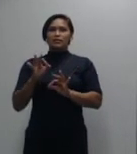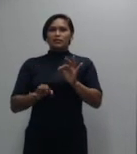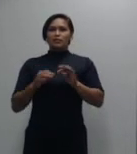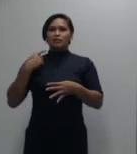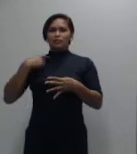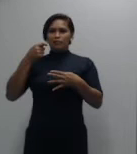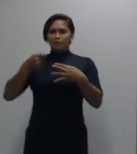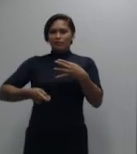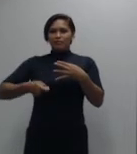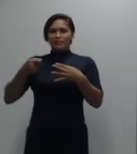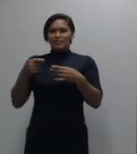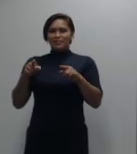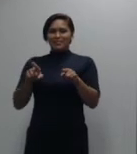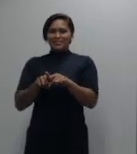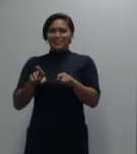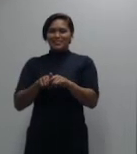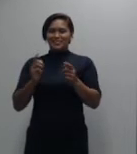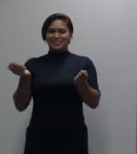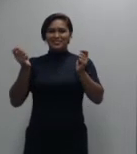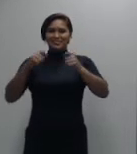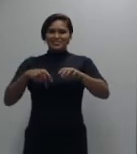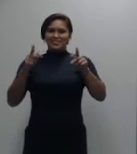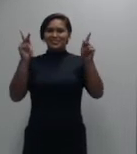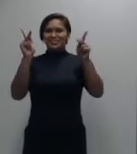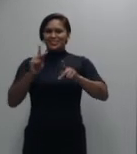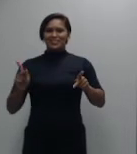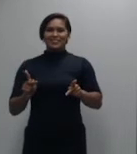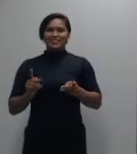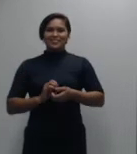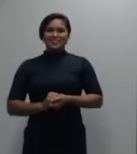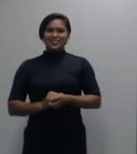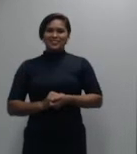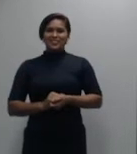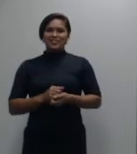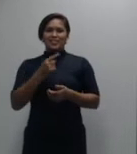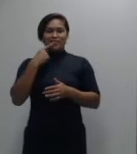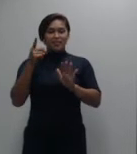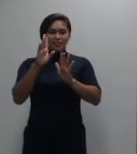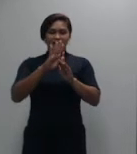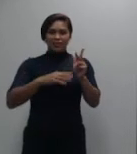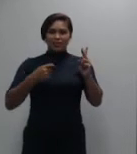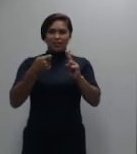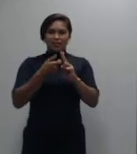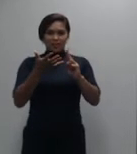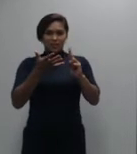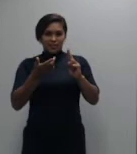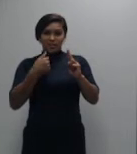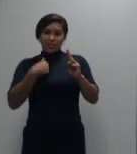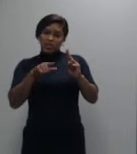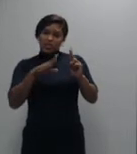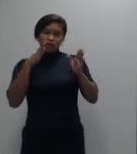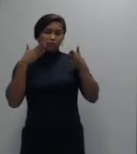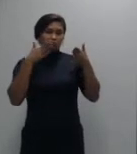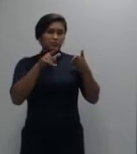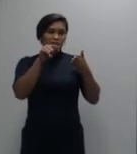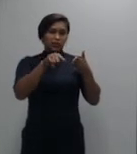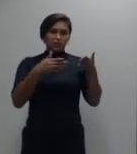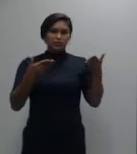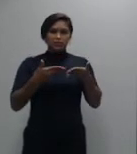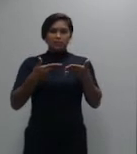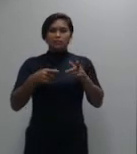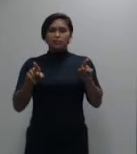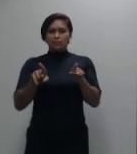de uma possível parcialidade no questionamento das partes então objeto que é